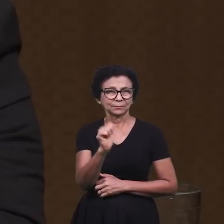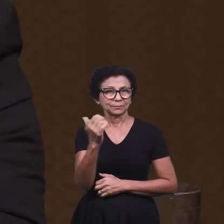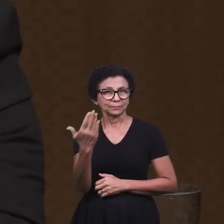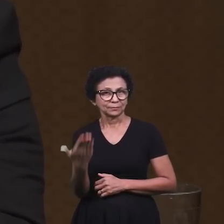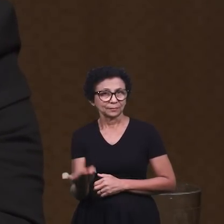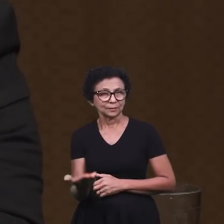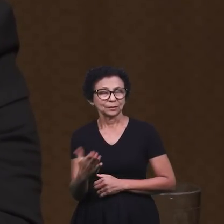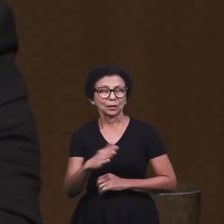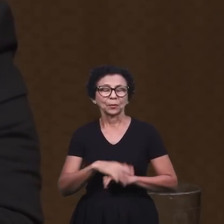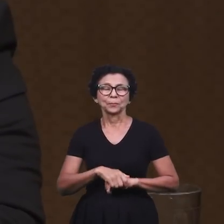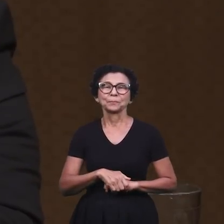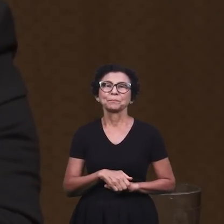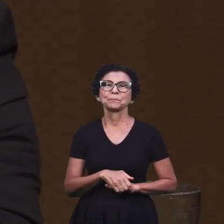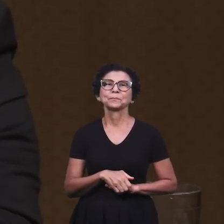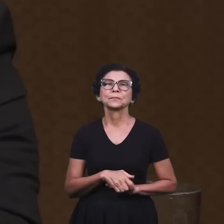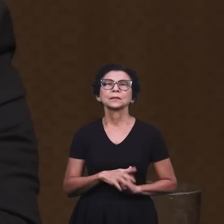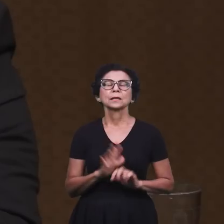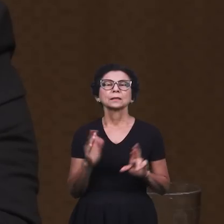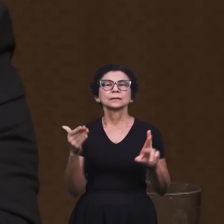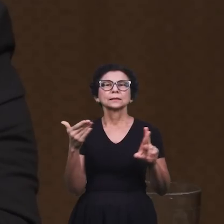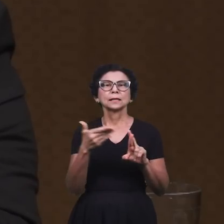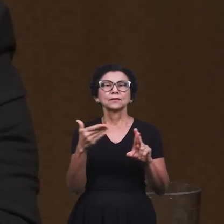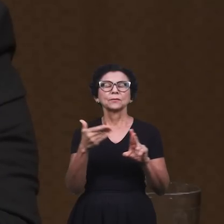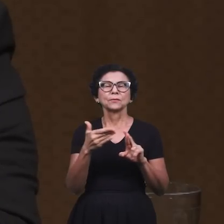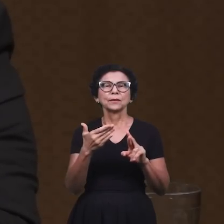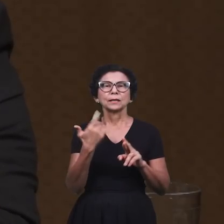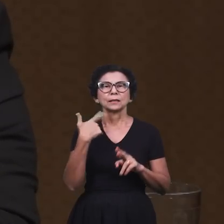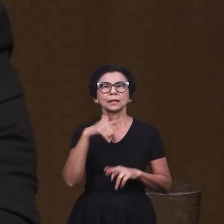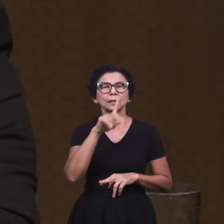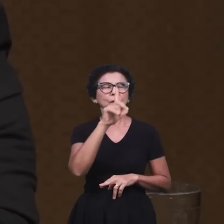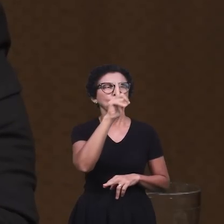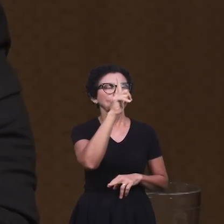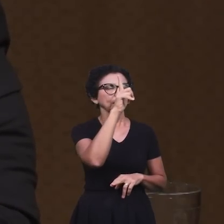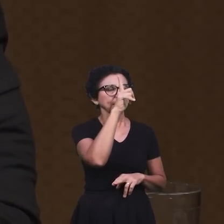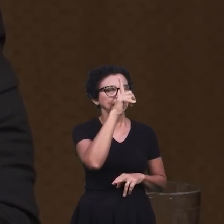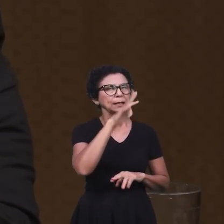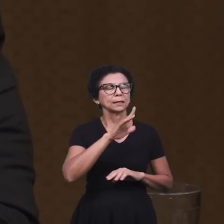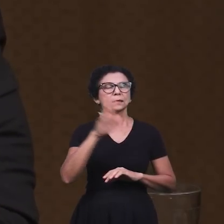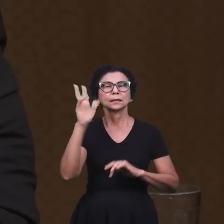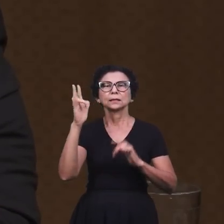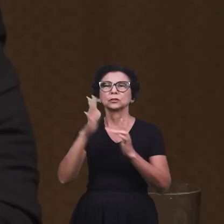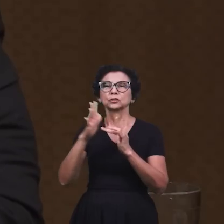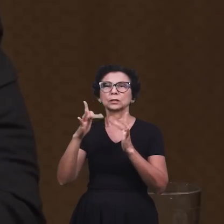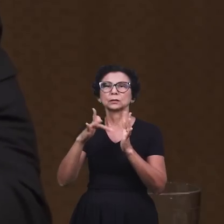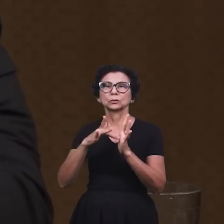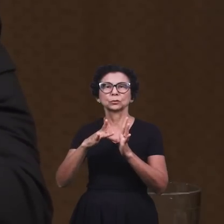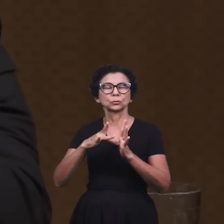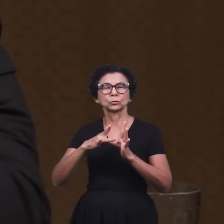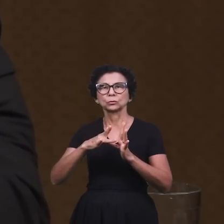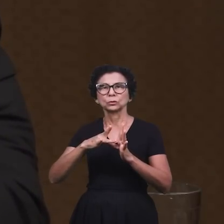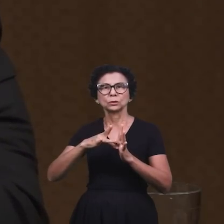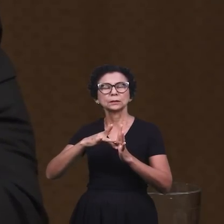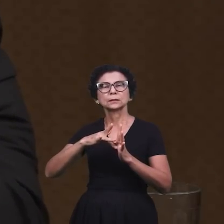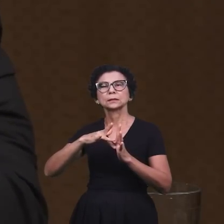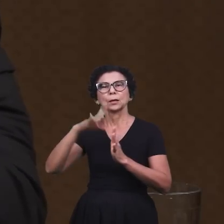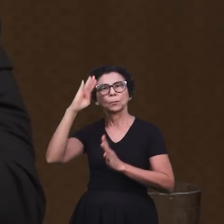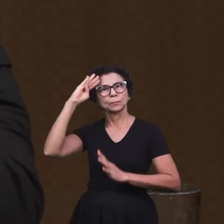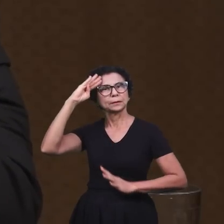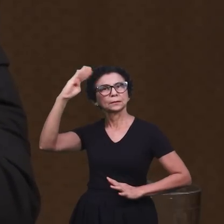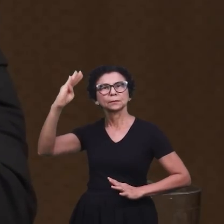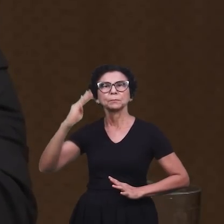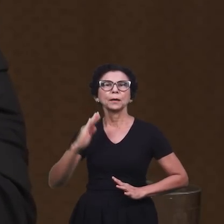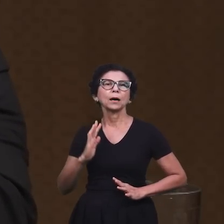a revelação de Jesus Cristo, é o próprio Jesus como fundamento, como alicerce da igreja. E sobre esta pedra, sobre